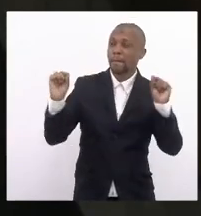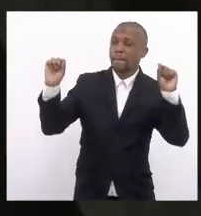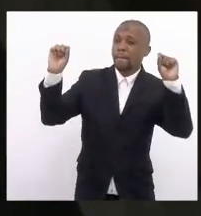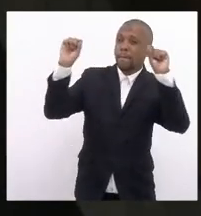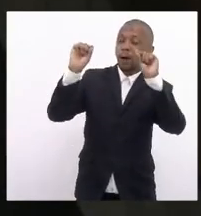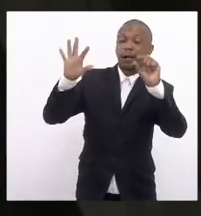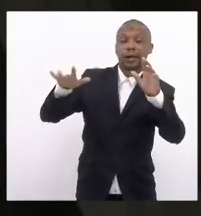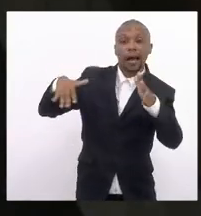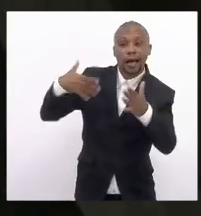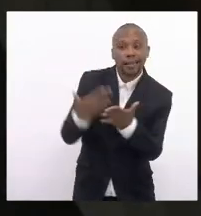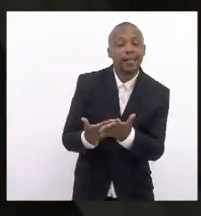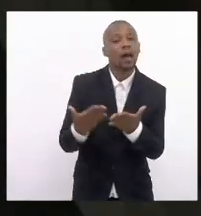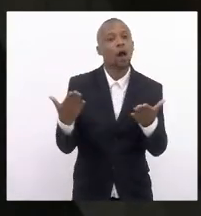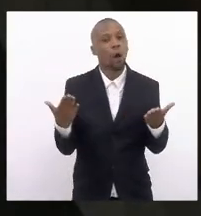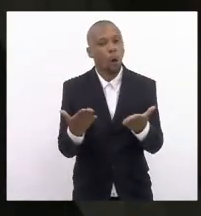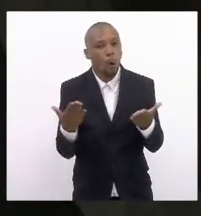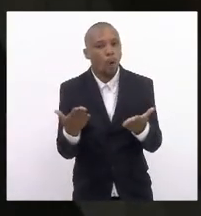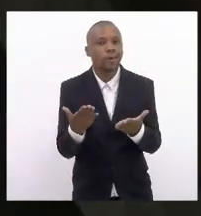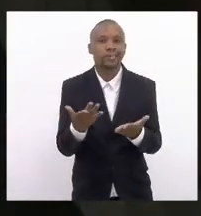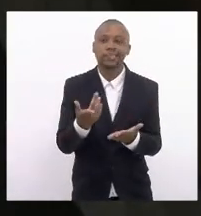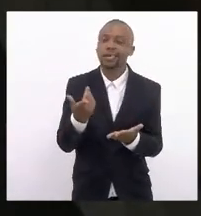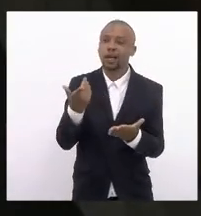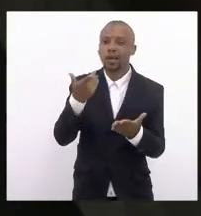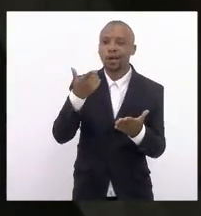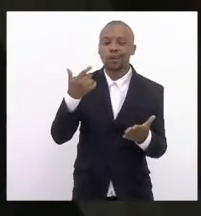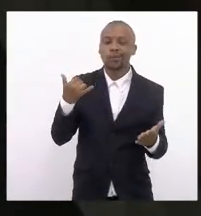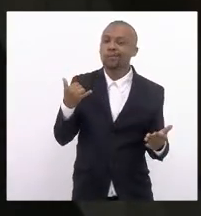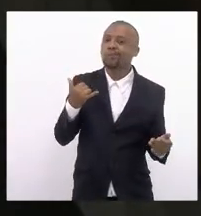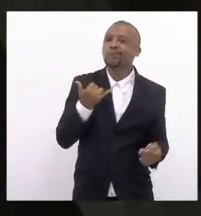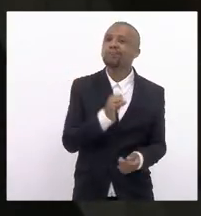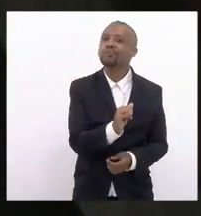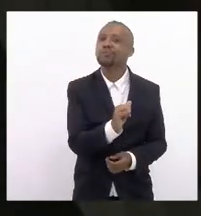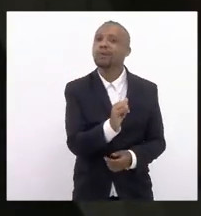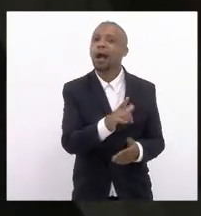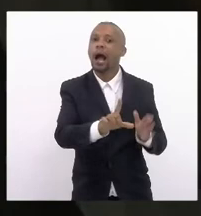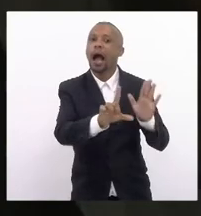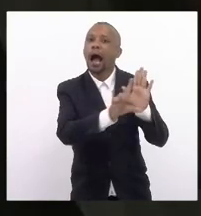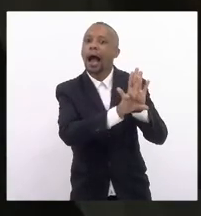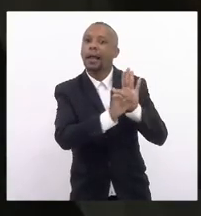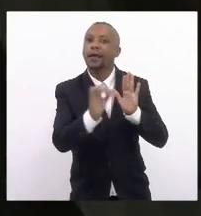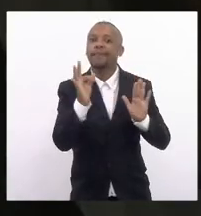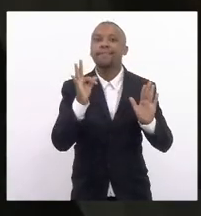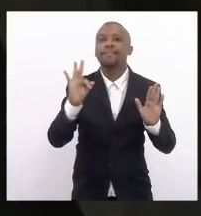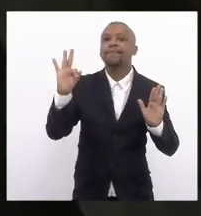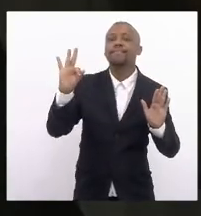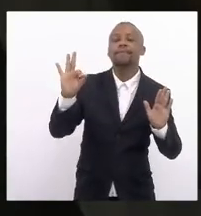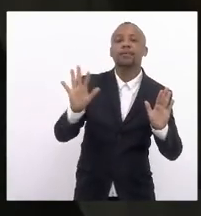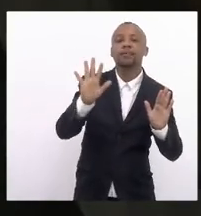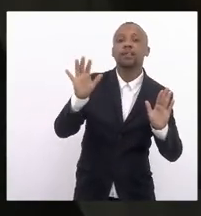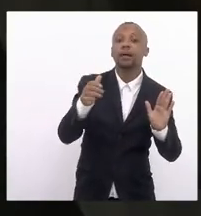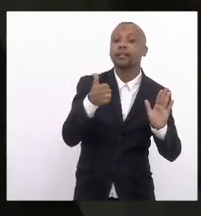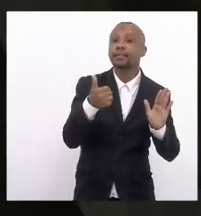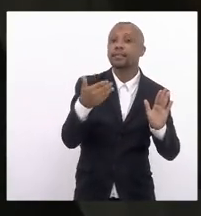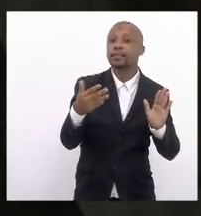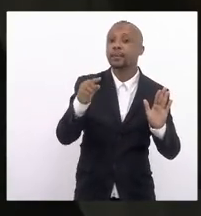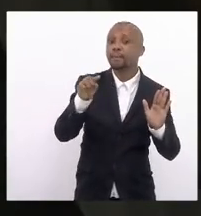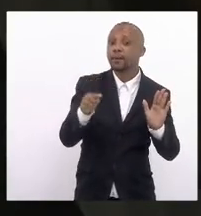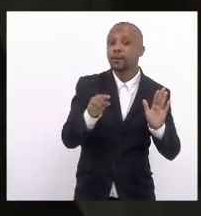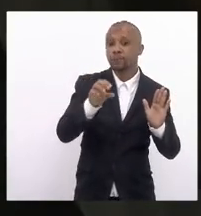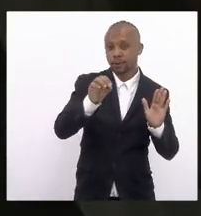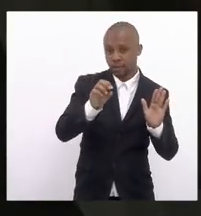que até hoje não respeita a Lei Federal 13.005